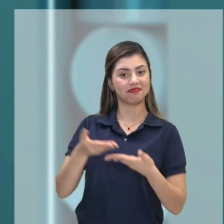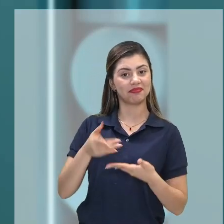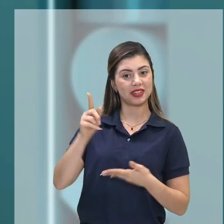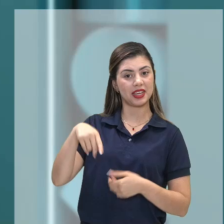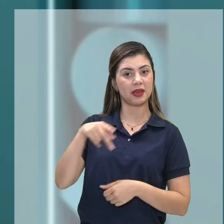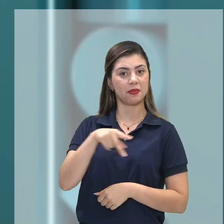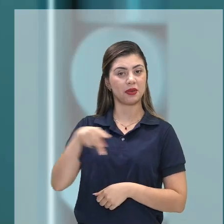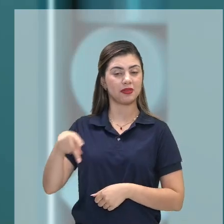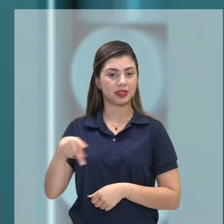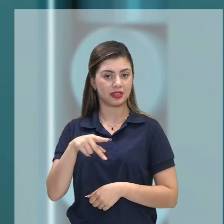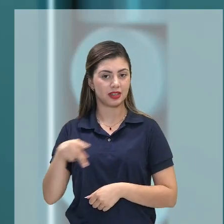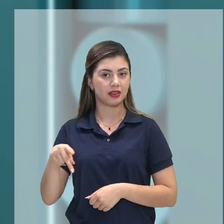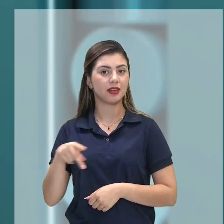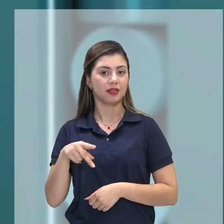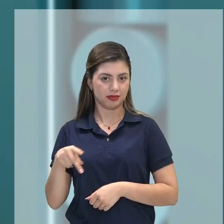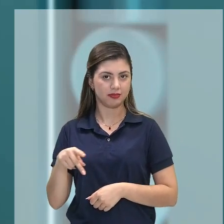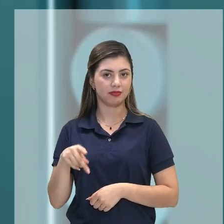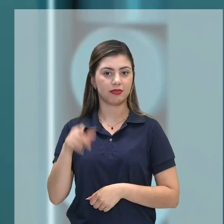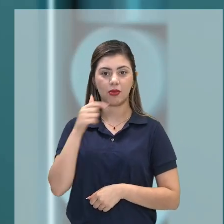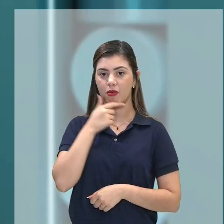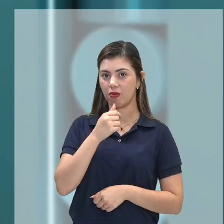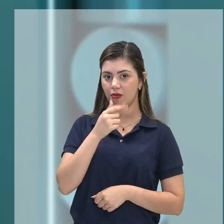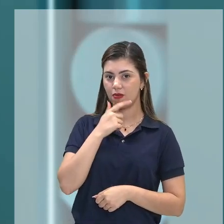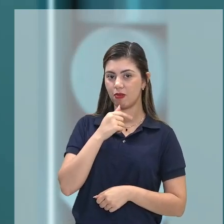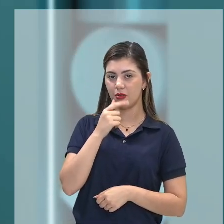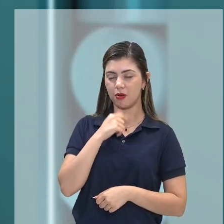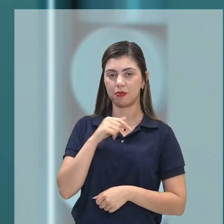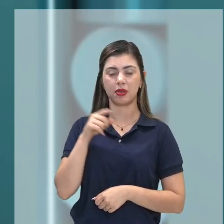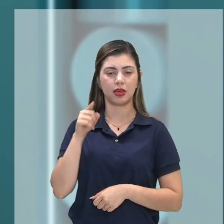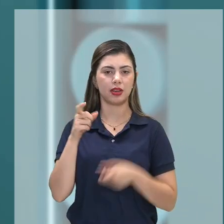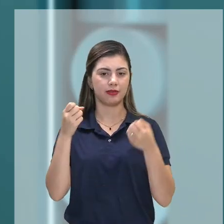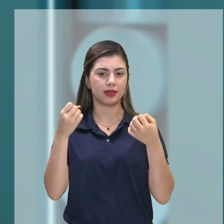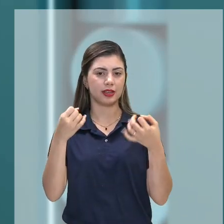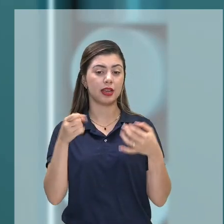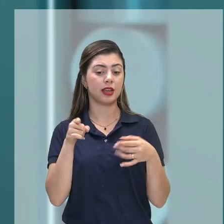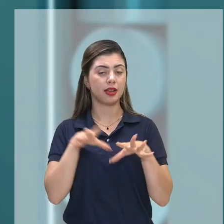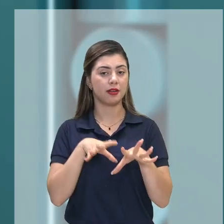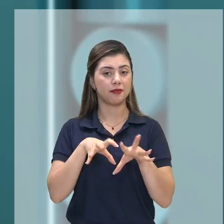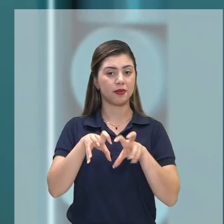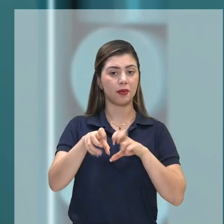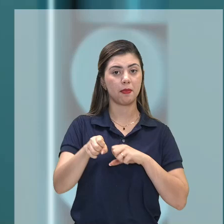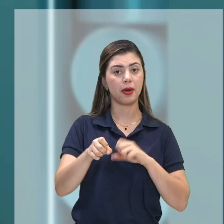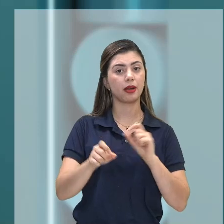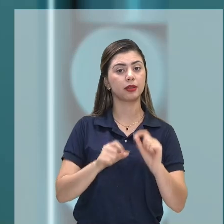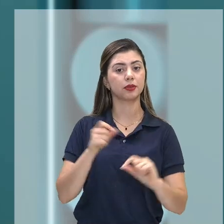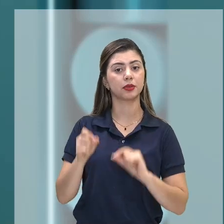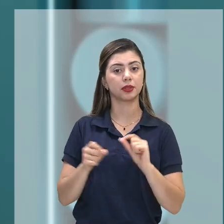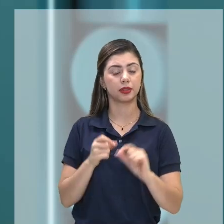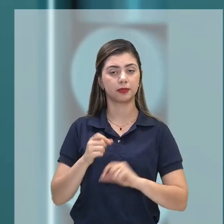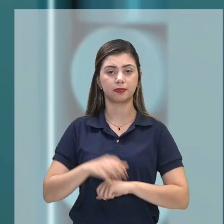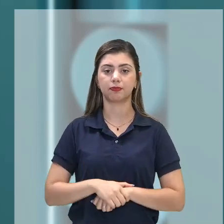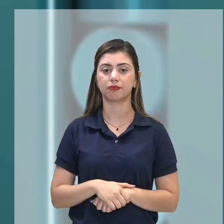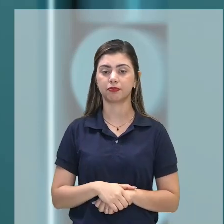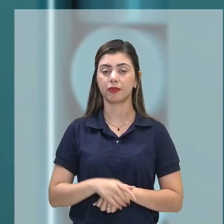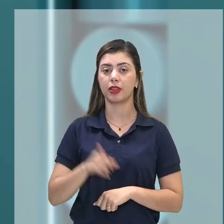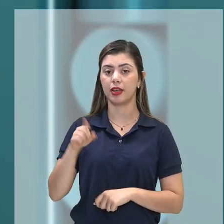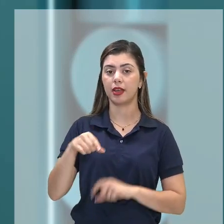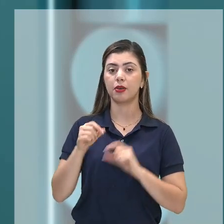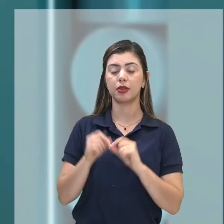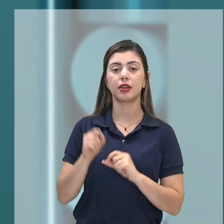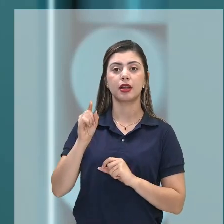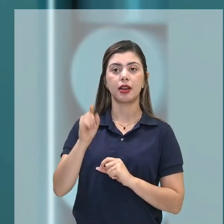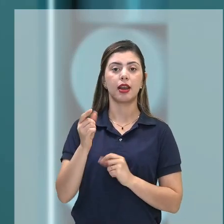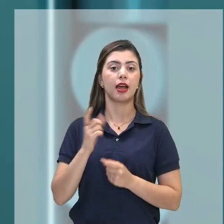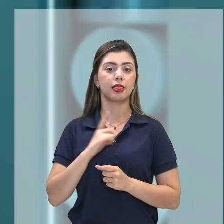professor Raiesley Ricarte, que é formado aí na Faculdade de